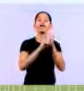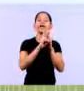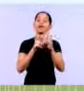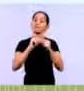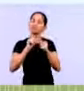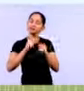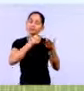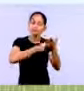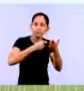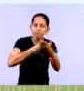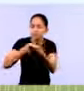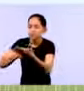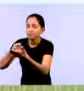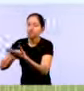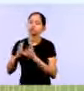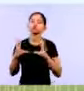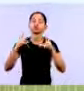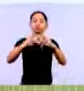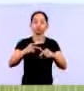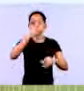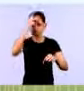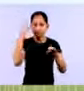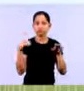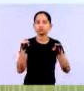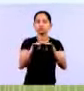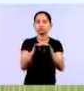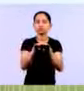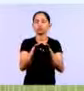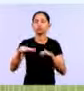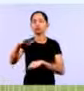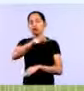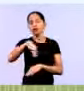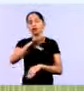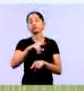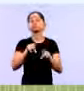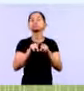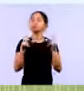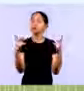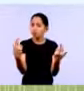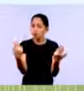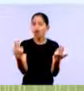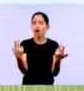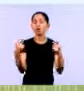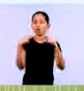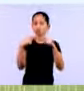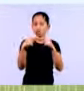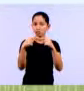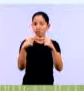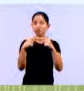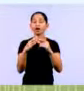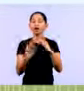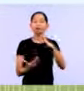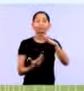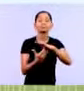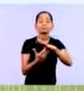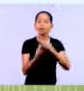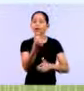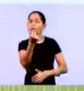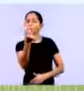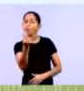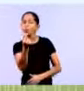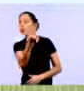princípios constitucionais e princípios que estão aportados também no Código Tributário, que versam limitações ao poder